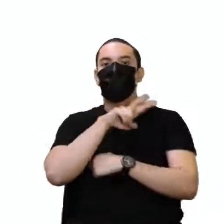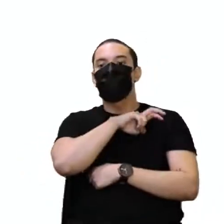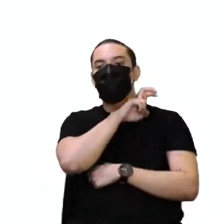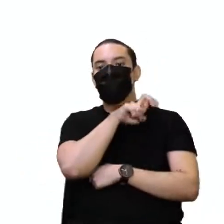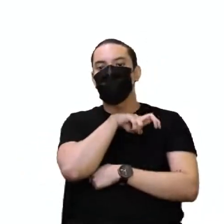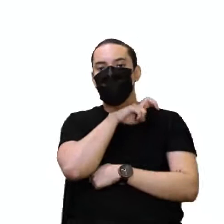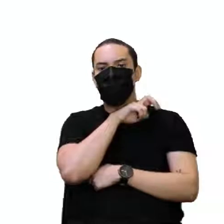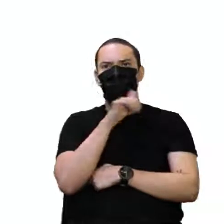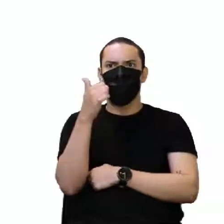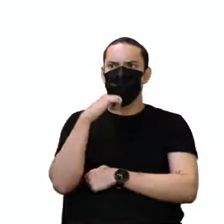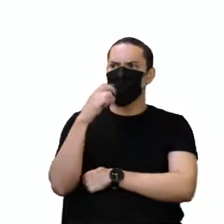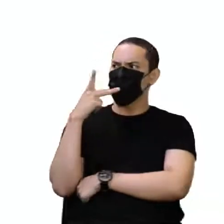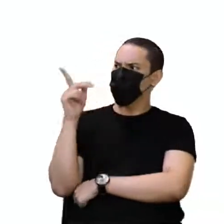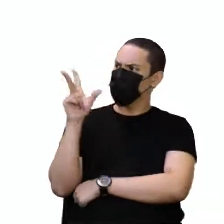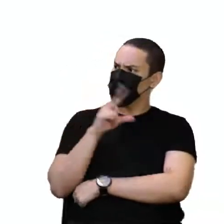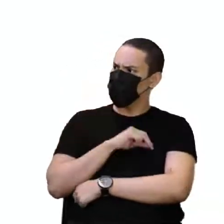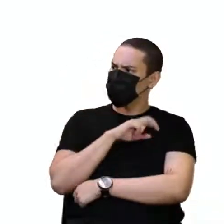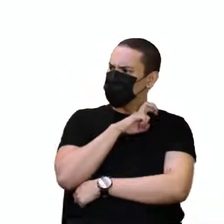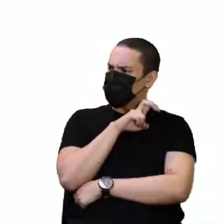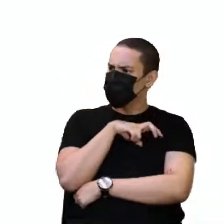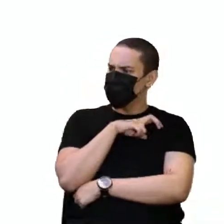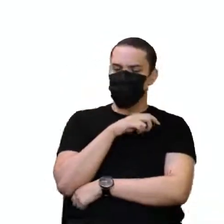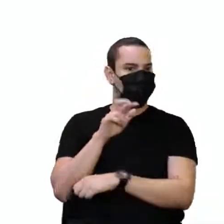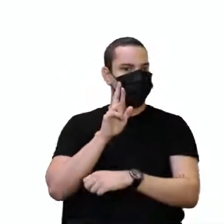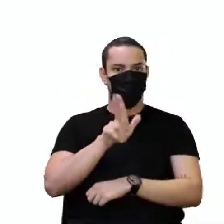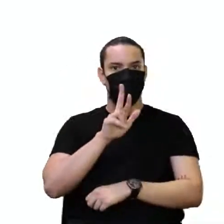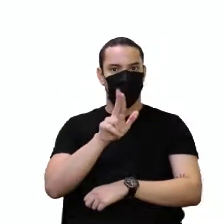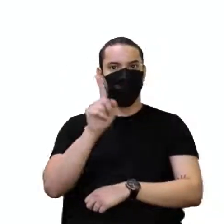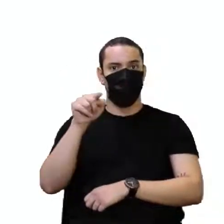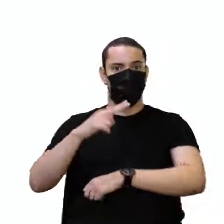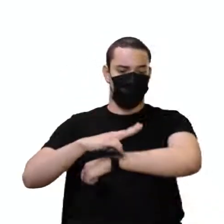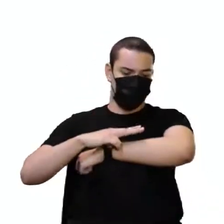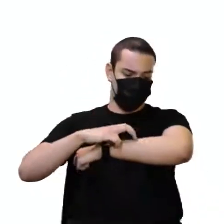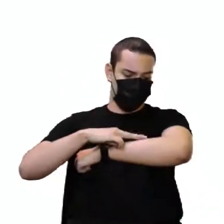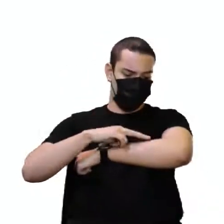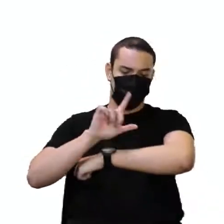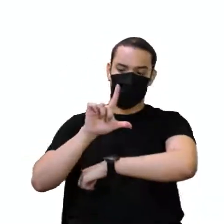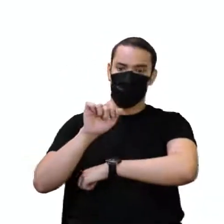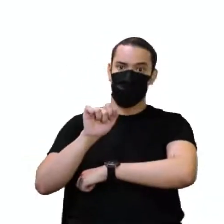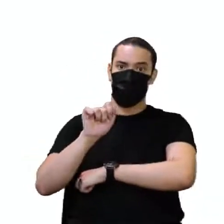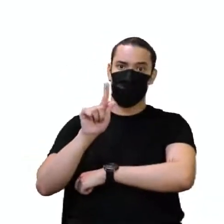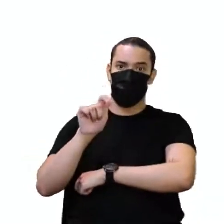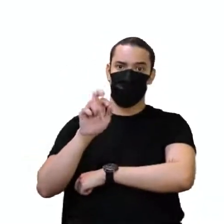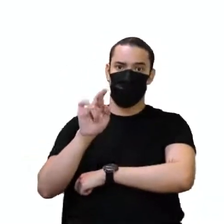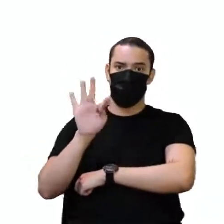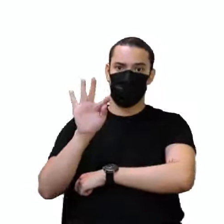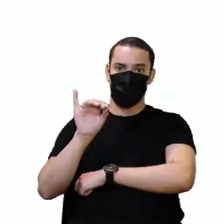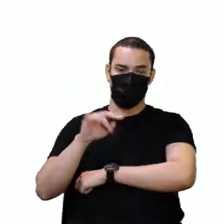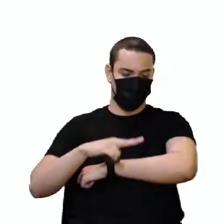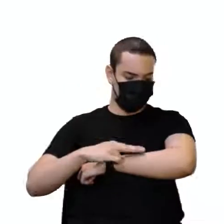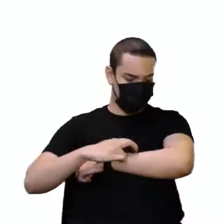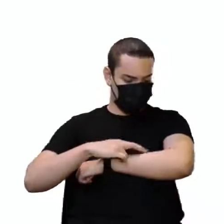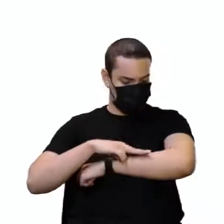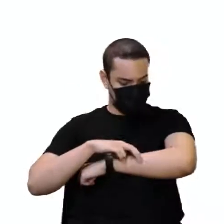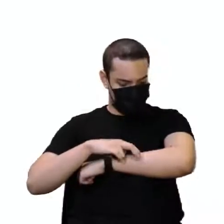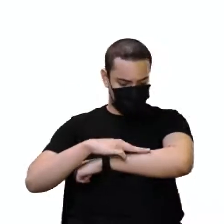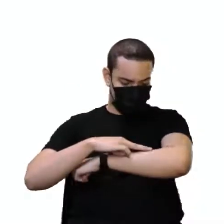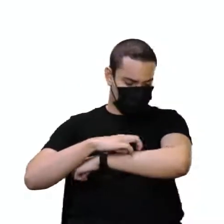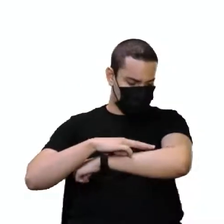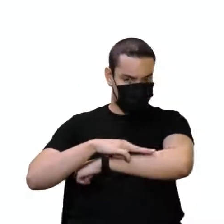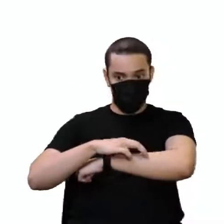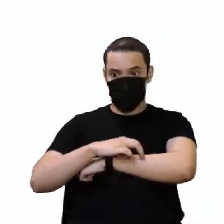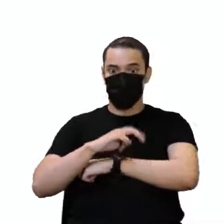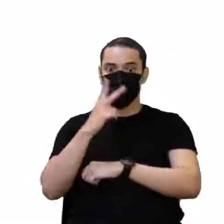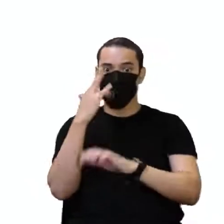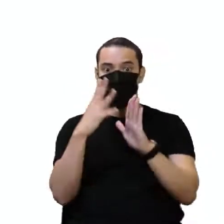meu filho viu isso, mamãe, que serpente é essa? Não, é uma lagarta. Então, ela imita, né, como se fosse uma cabeça de